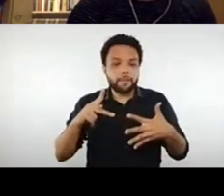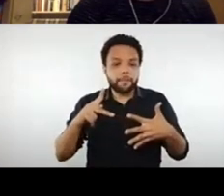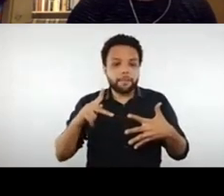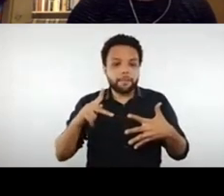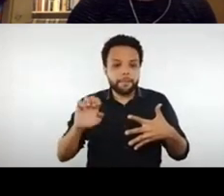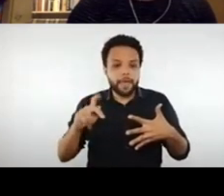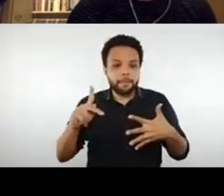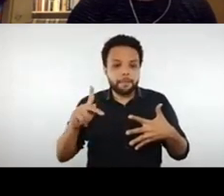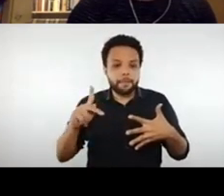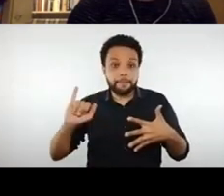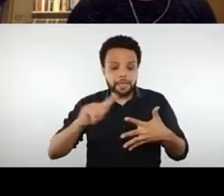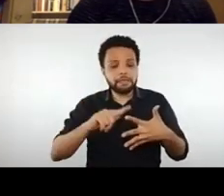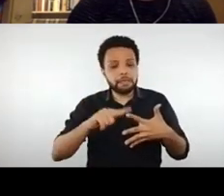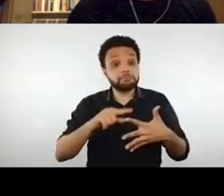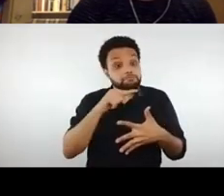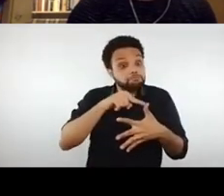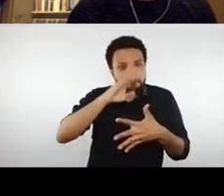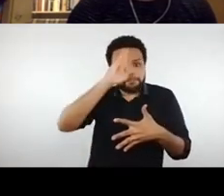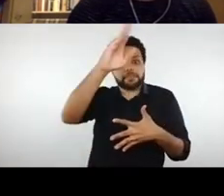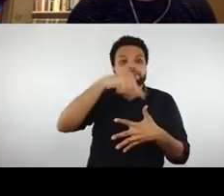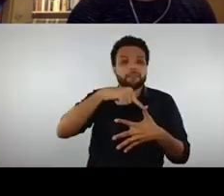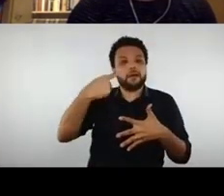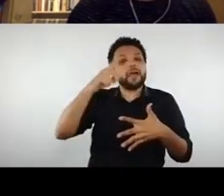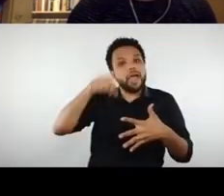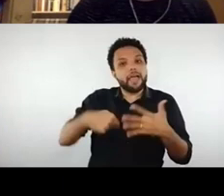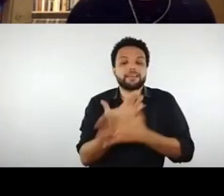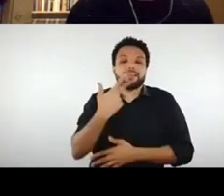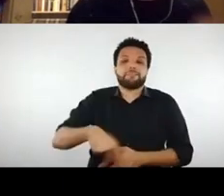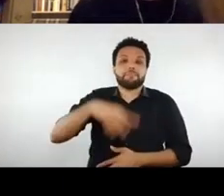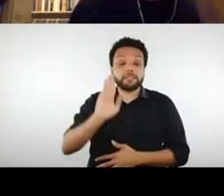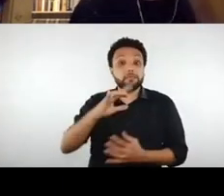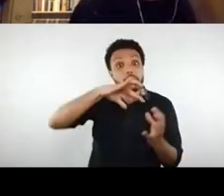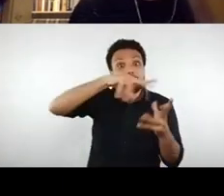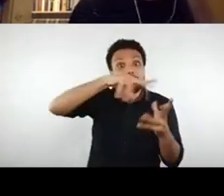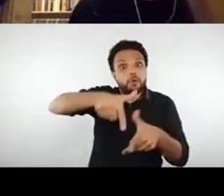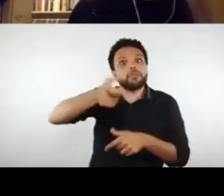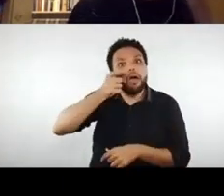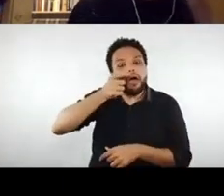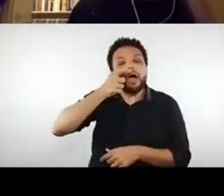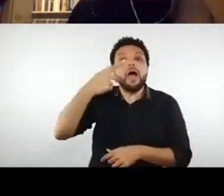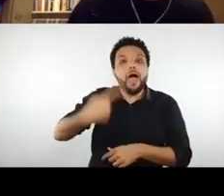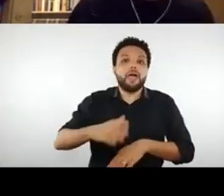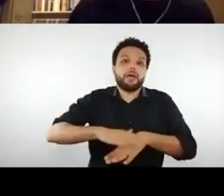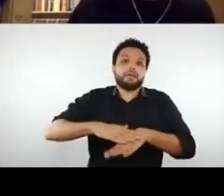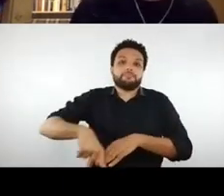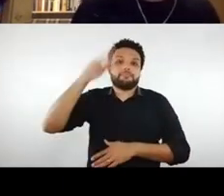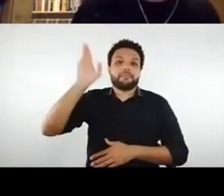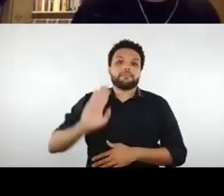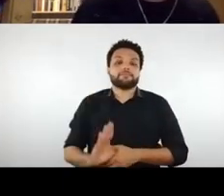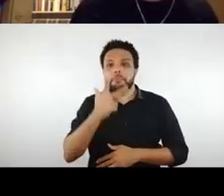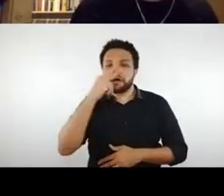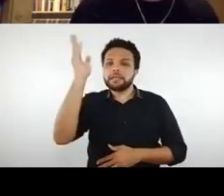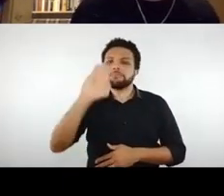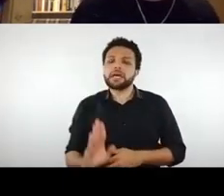inteiro. Então, o Brasil ele conseguiu se posicionar como nessa parte criativa de uma maneira muito, muito